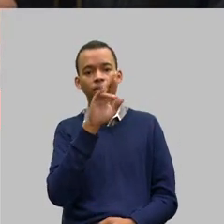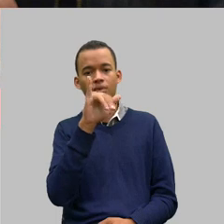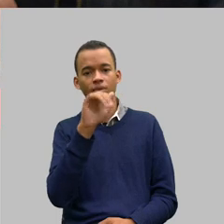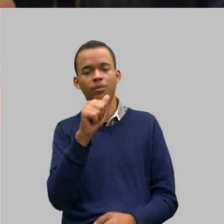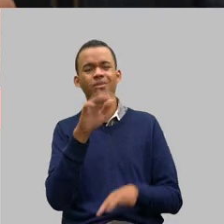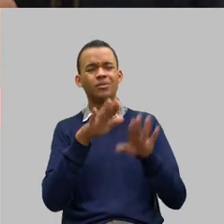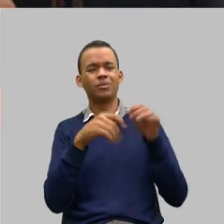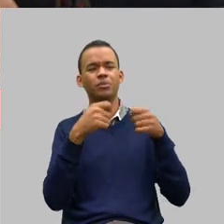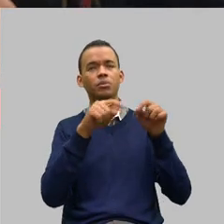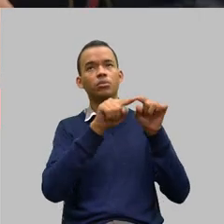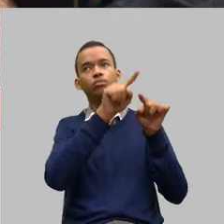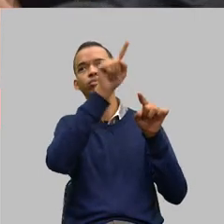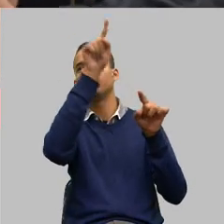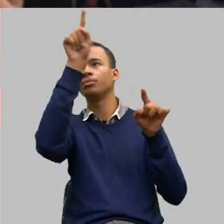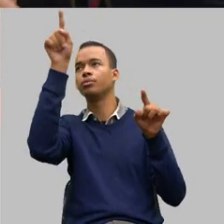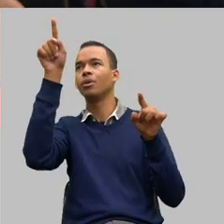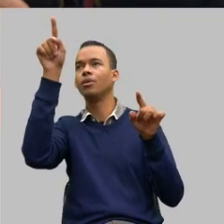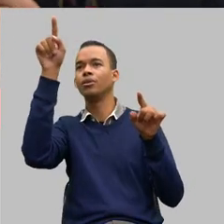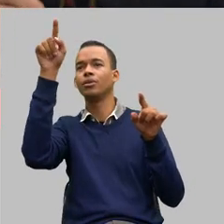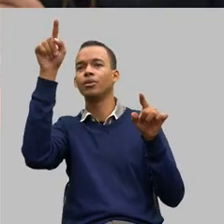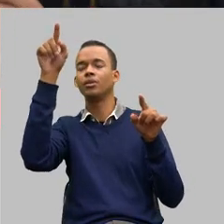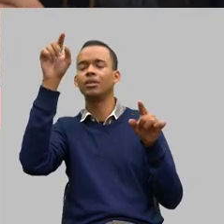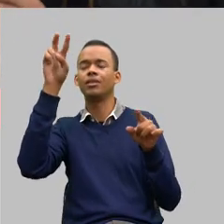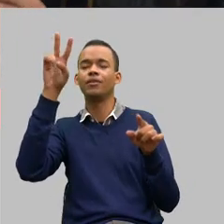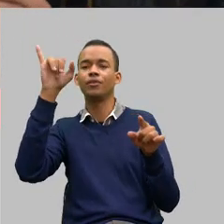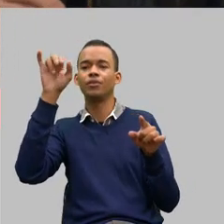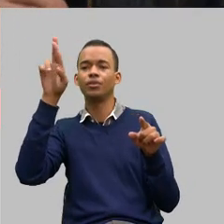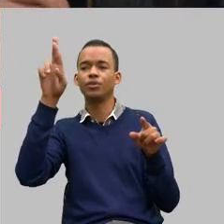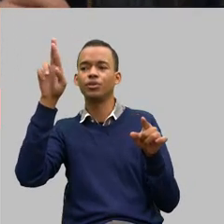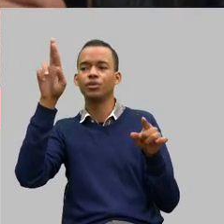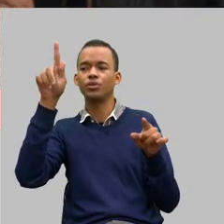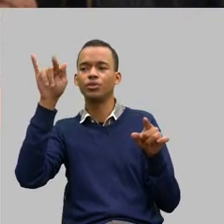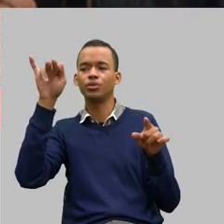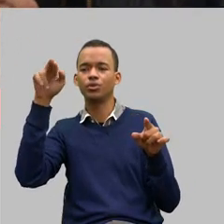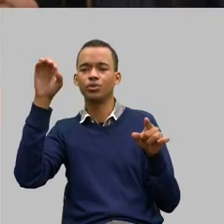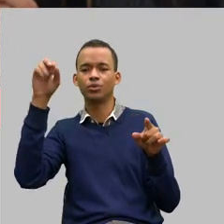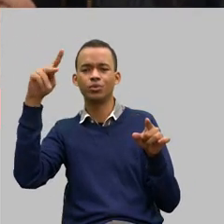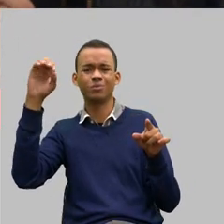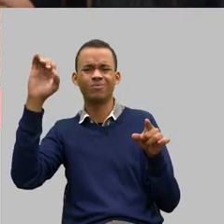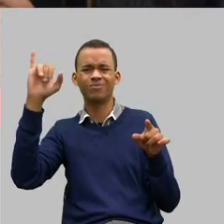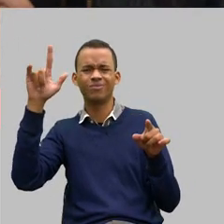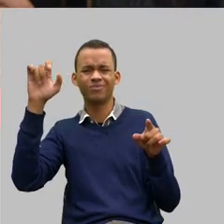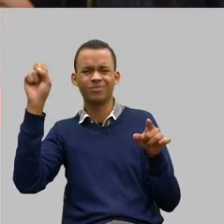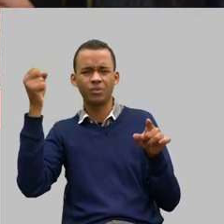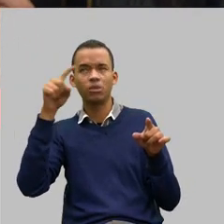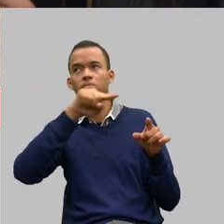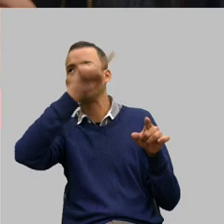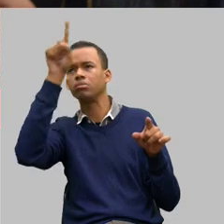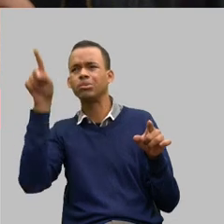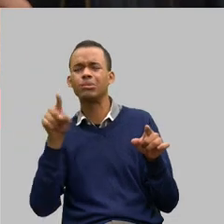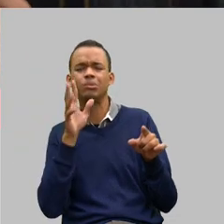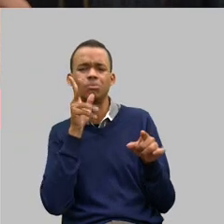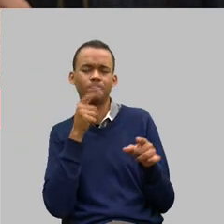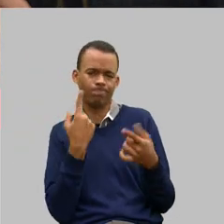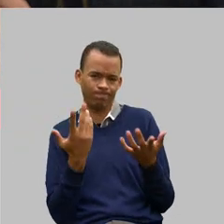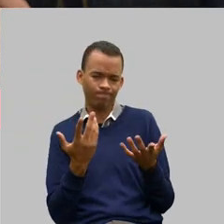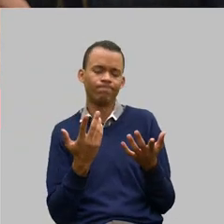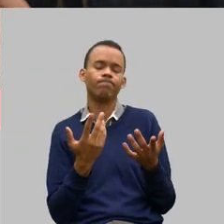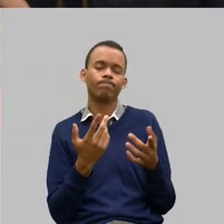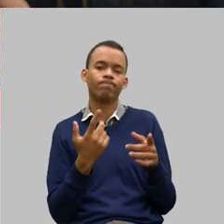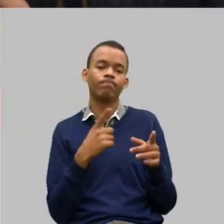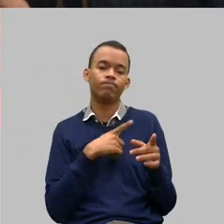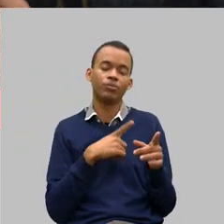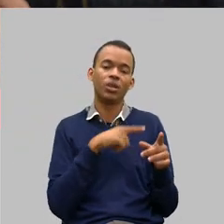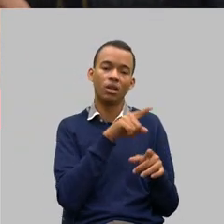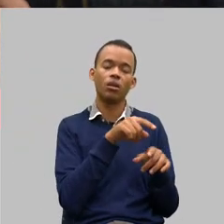João Evangelista Virginópolis e o escoamento ali de de plantações ali de